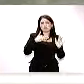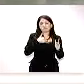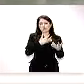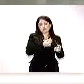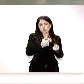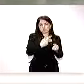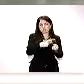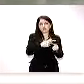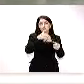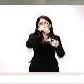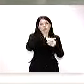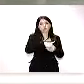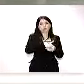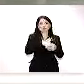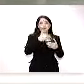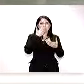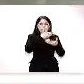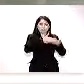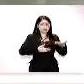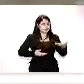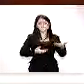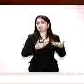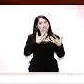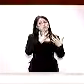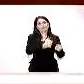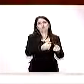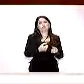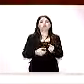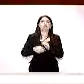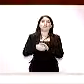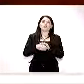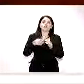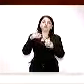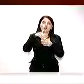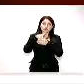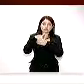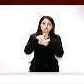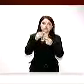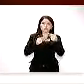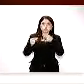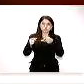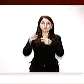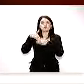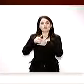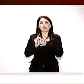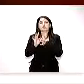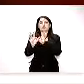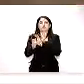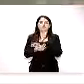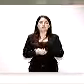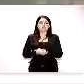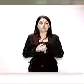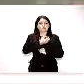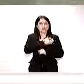e voto pela rejeição dos embargos não conhecido voto que tá em está em discussão em votação aprovado